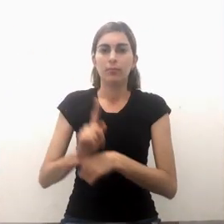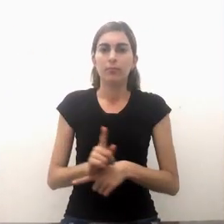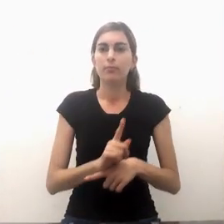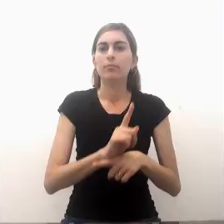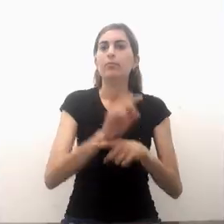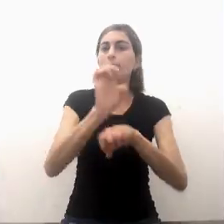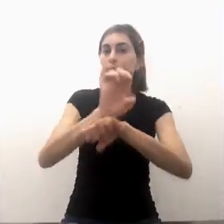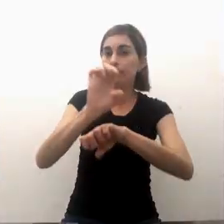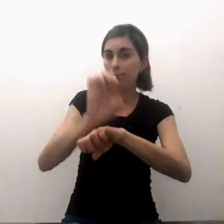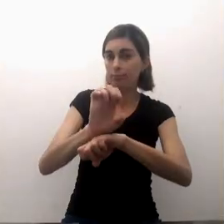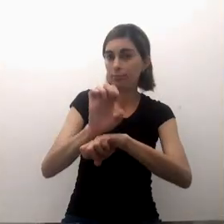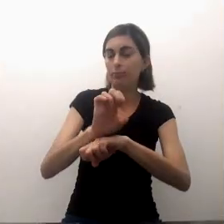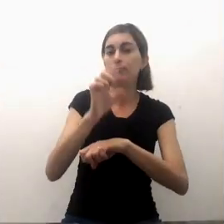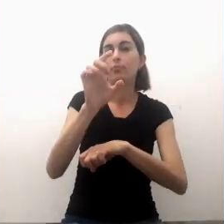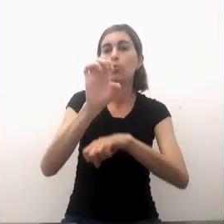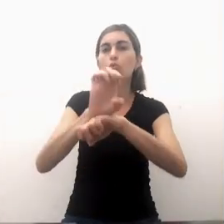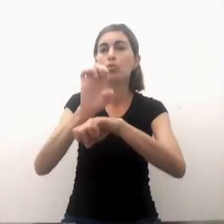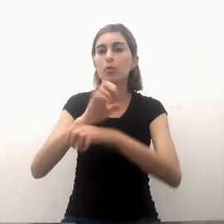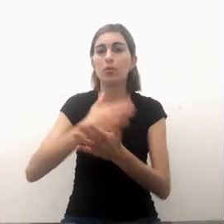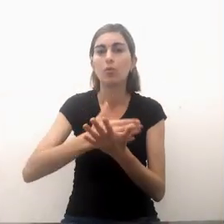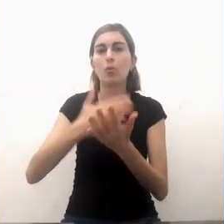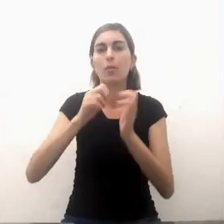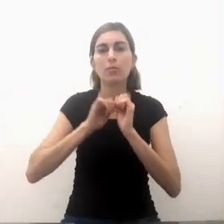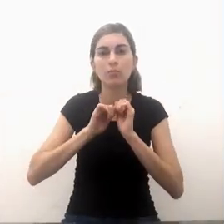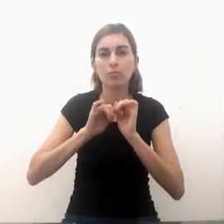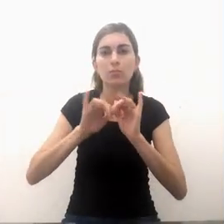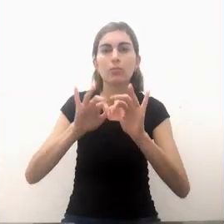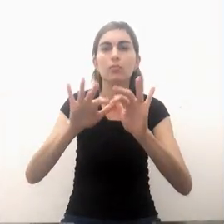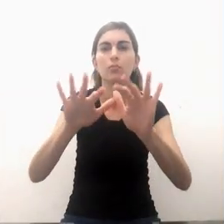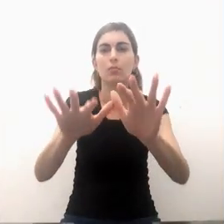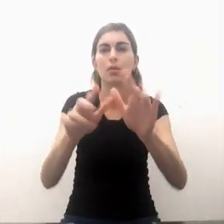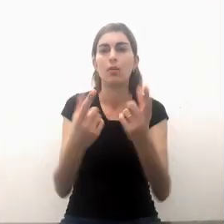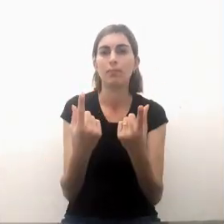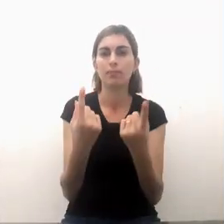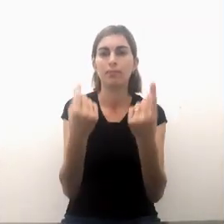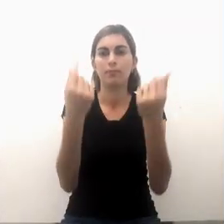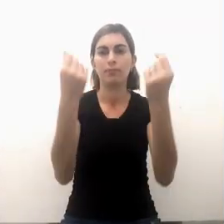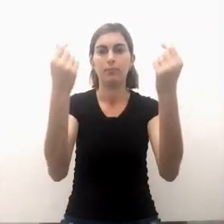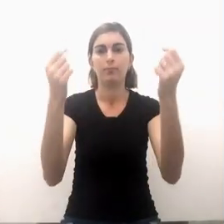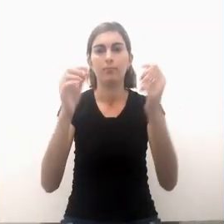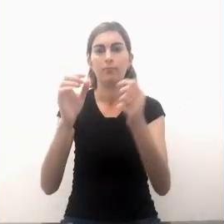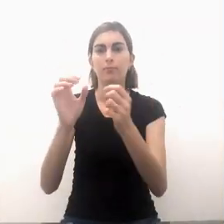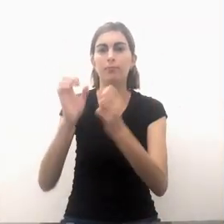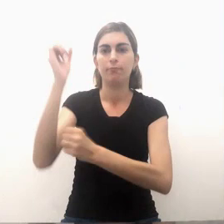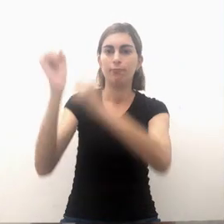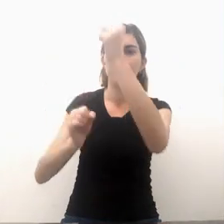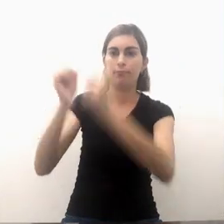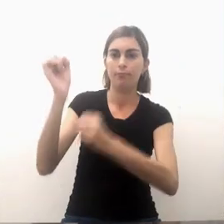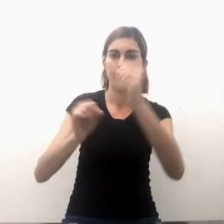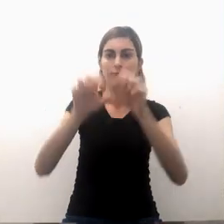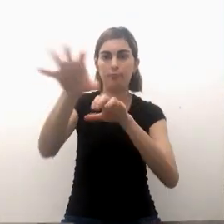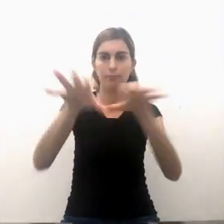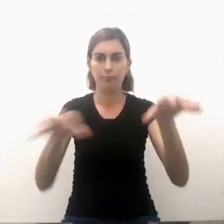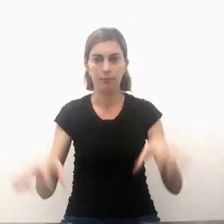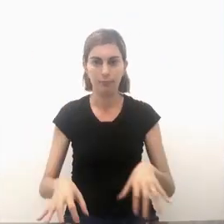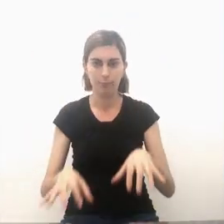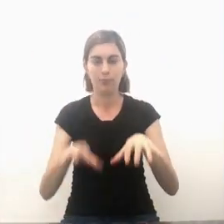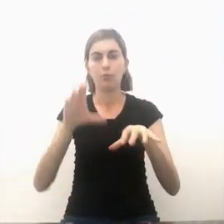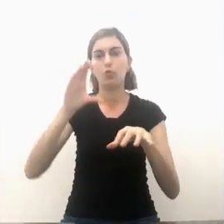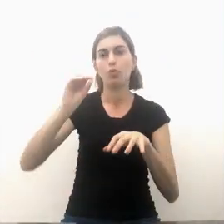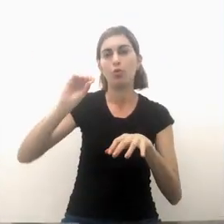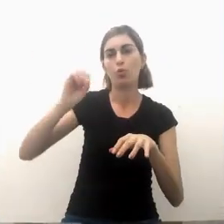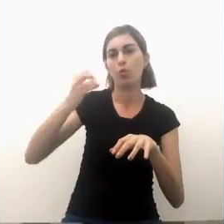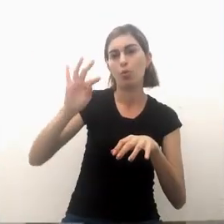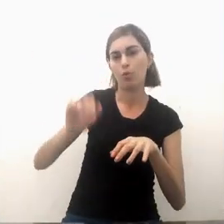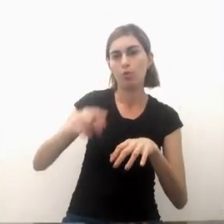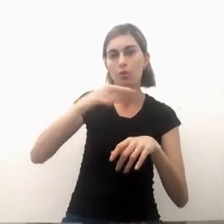gerenciado, né, pelo Estado. Então o Estado começa a espalhar essas zonas econômicas especiais em torno da costa chinesa,